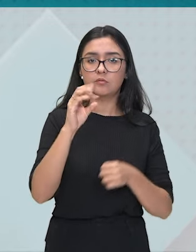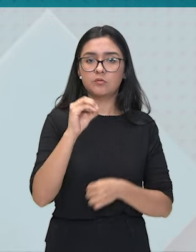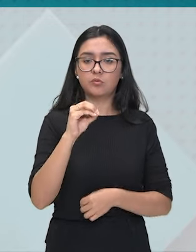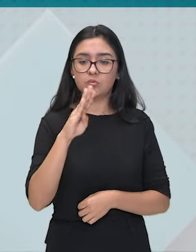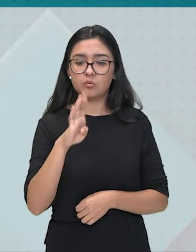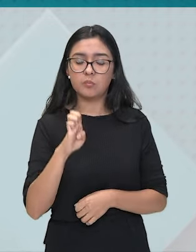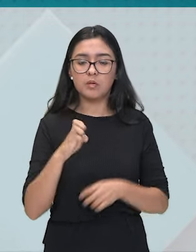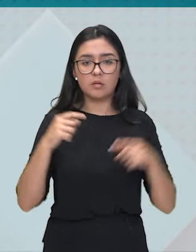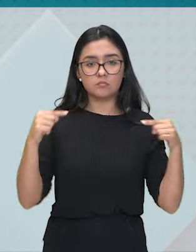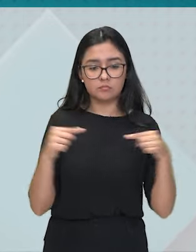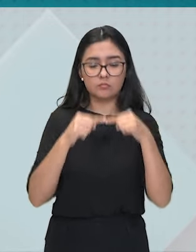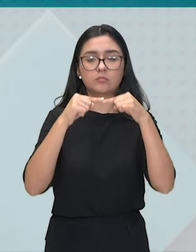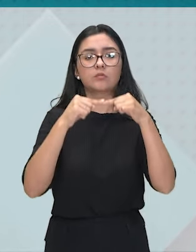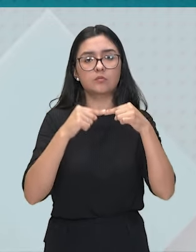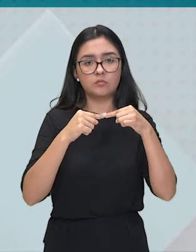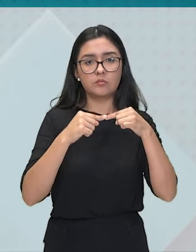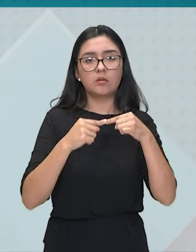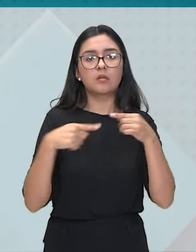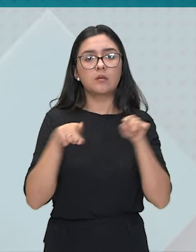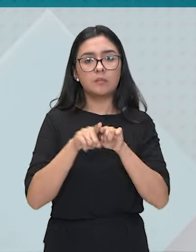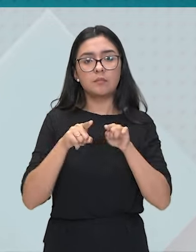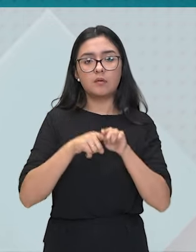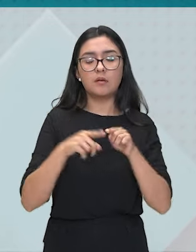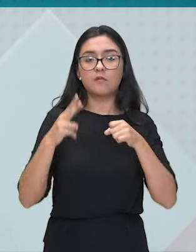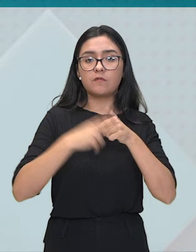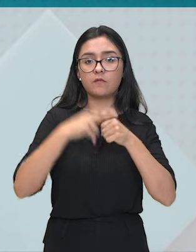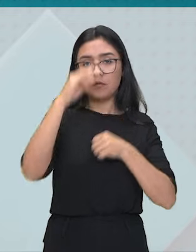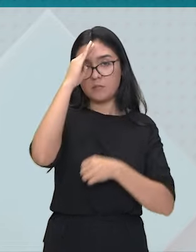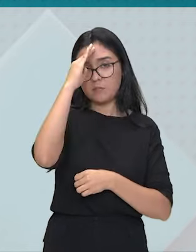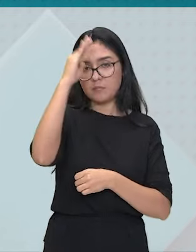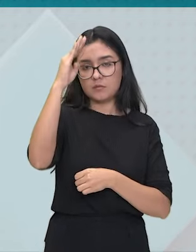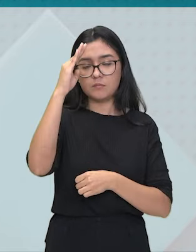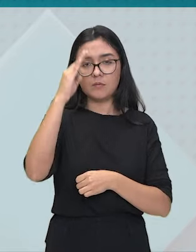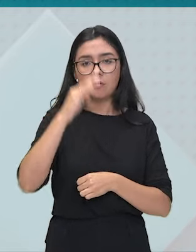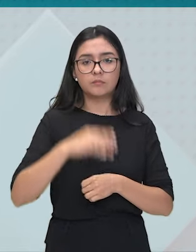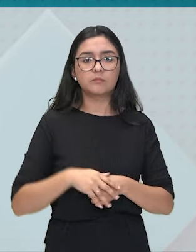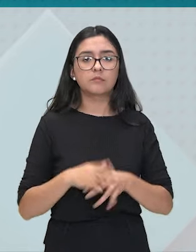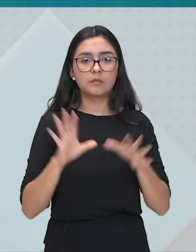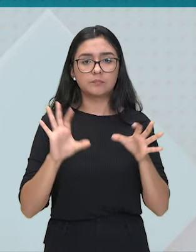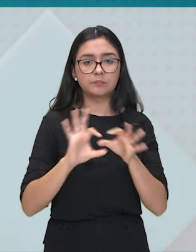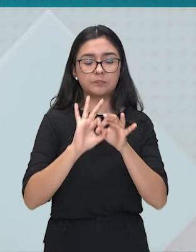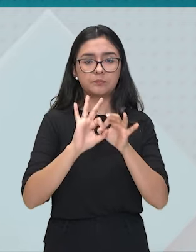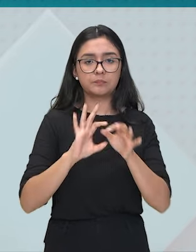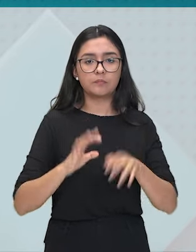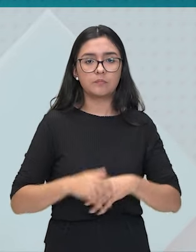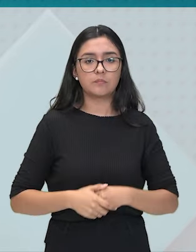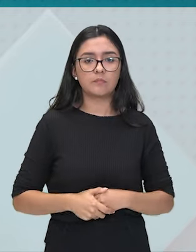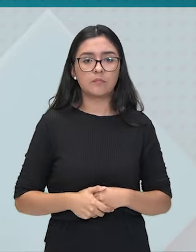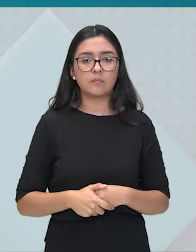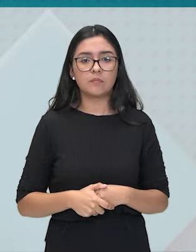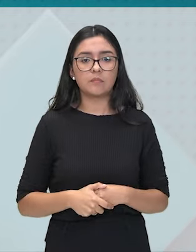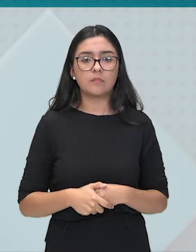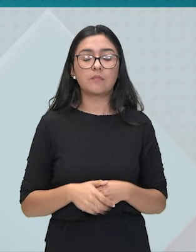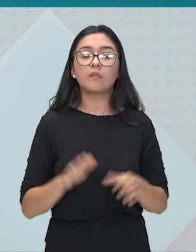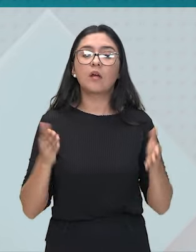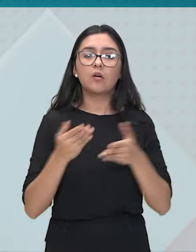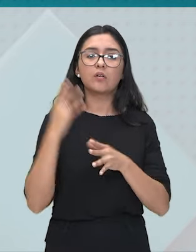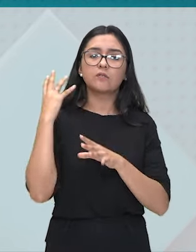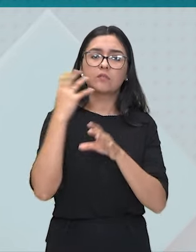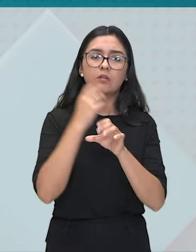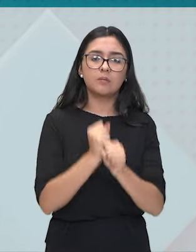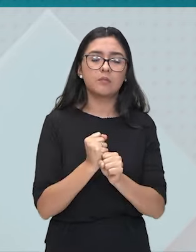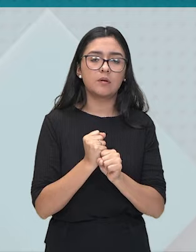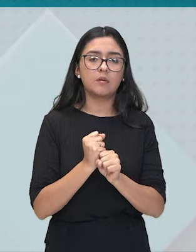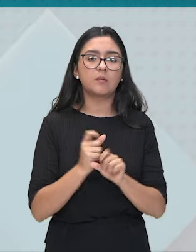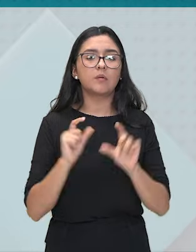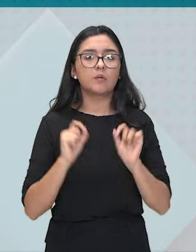com sujeito principal NG juntinho lá dele do verbo principal e agora vamos relembrar um pouco mais